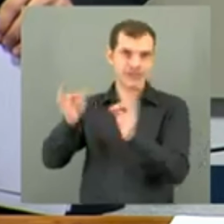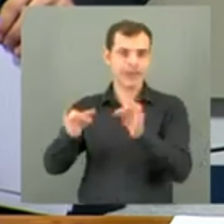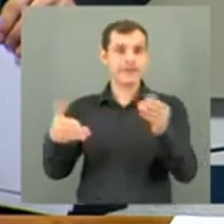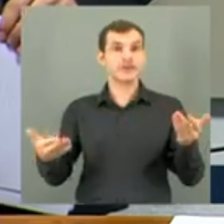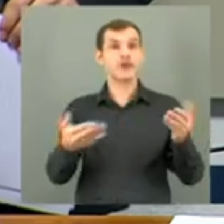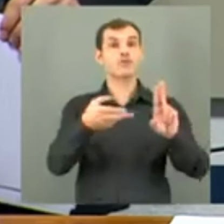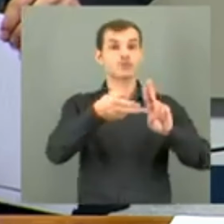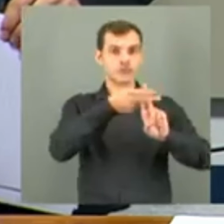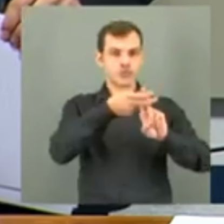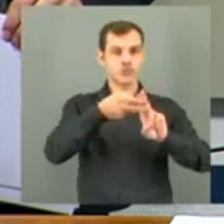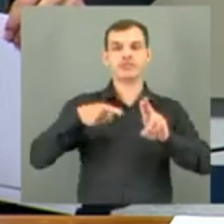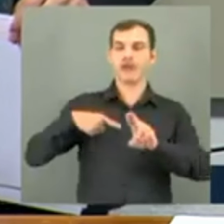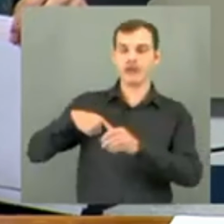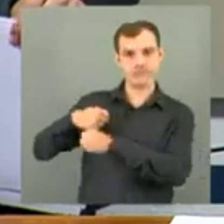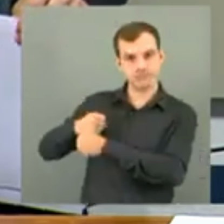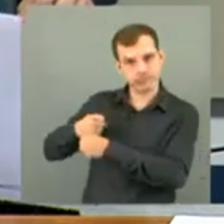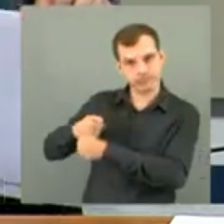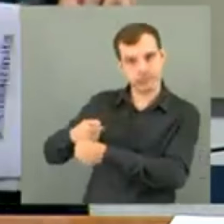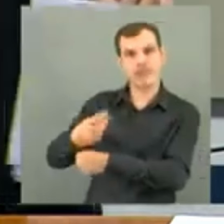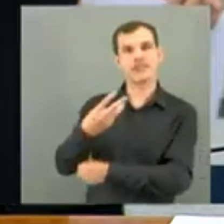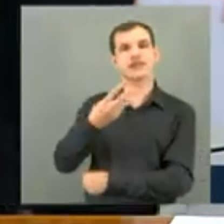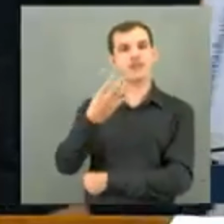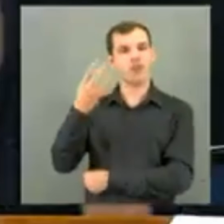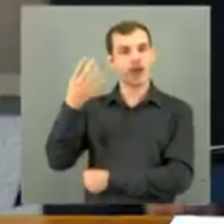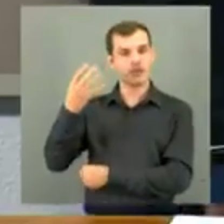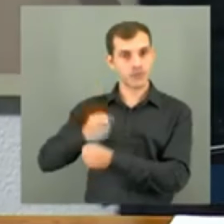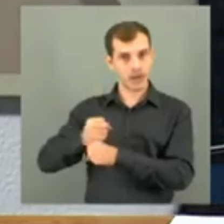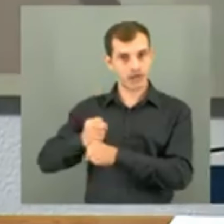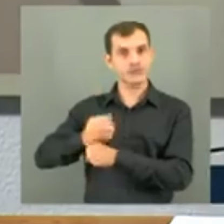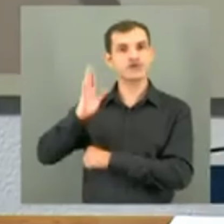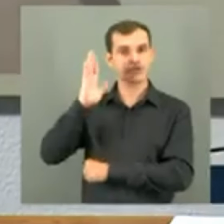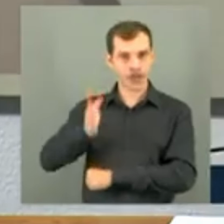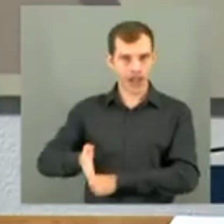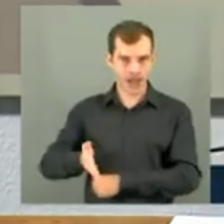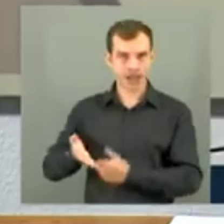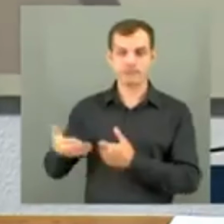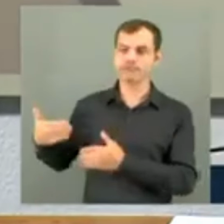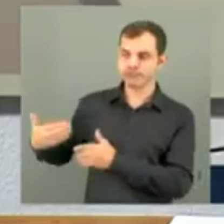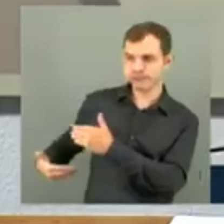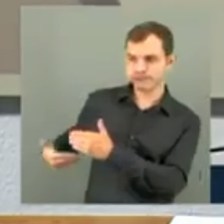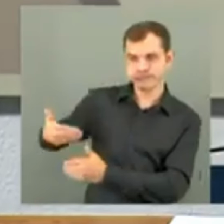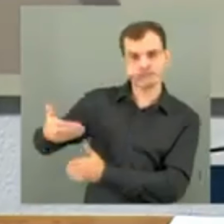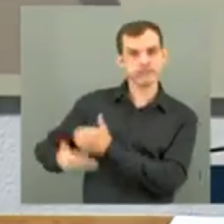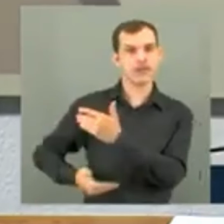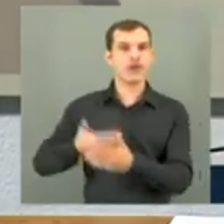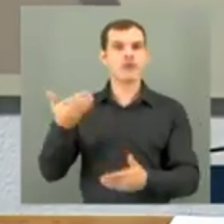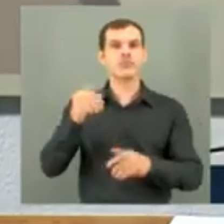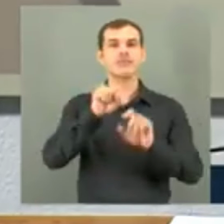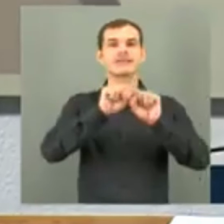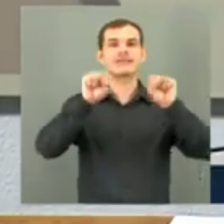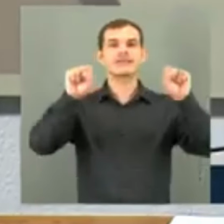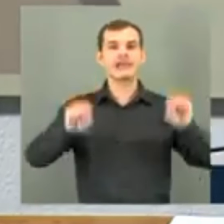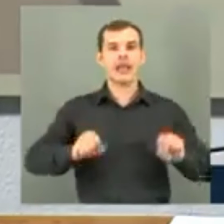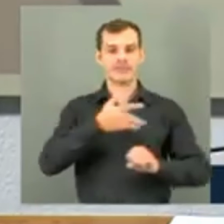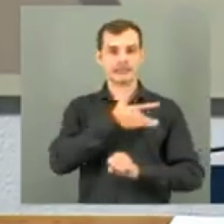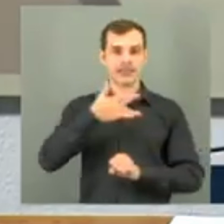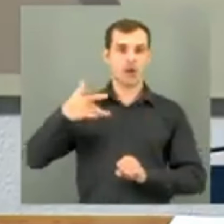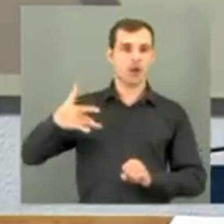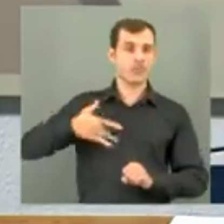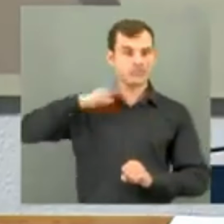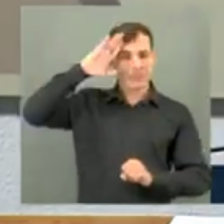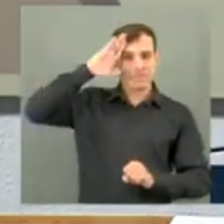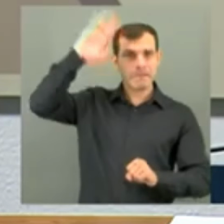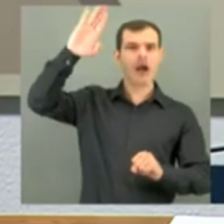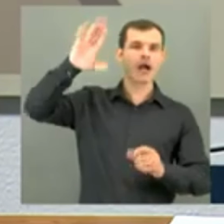se consolidando ao longo desses 34 anos de existência como o maior sistema público de saúde do